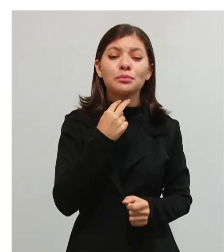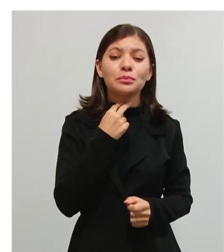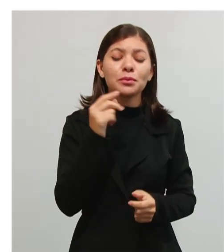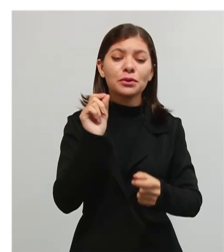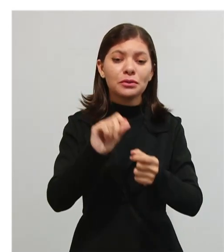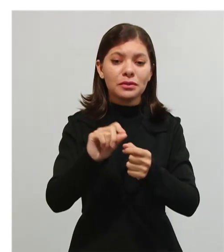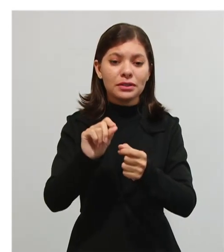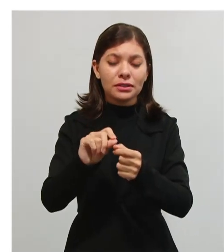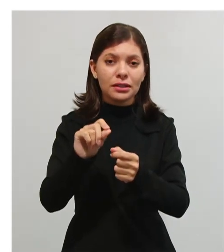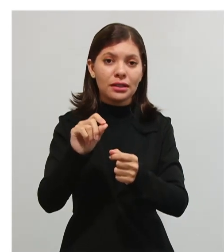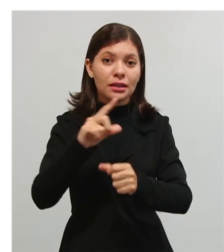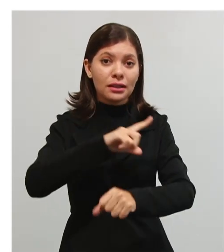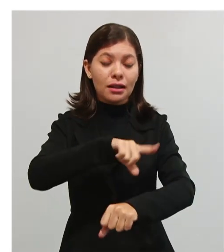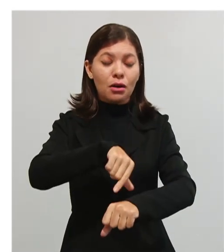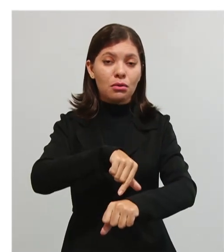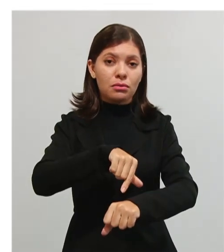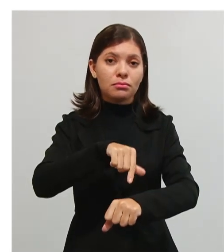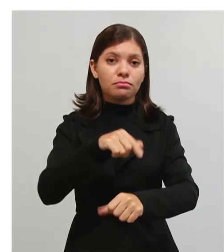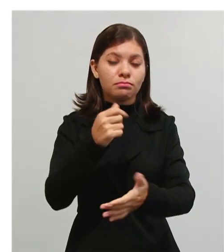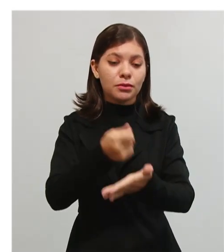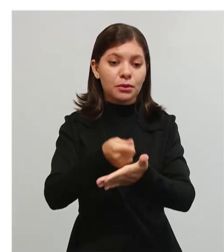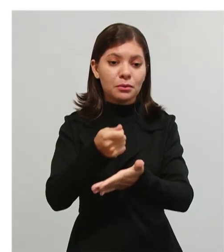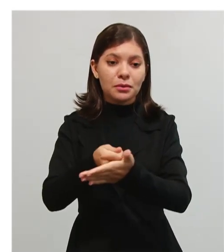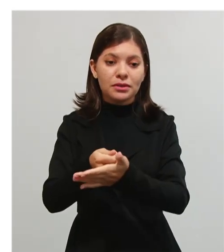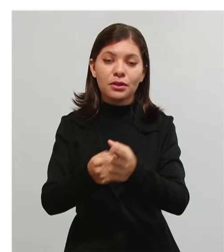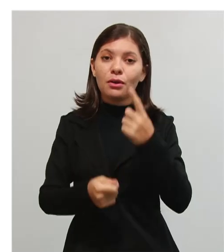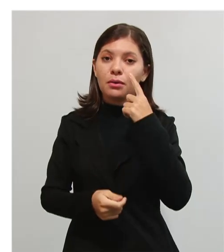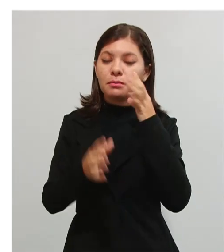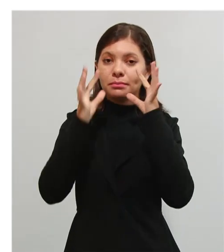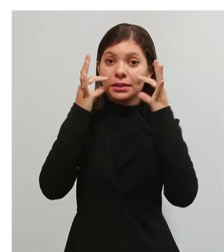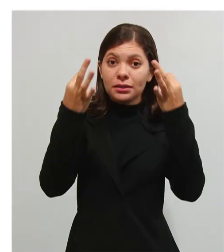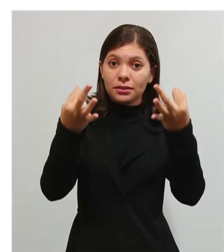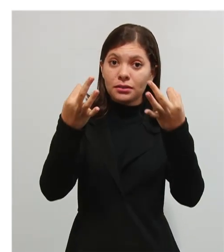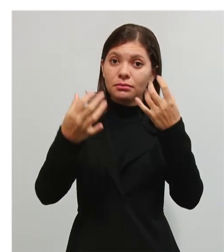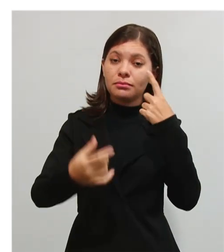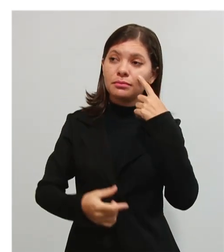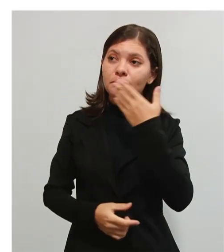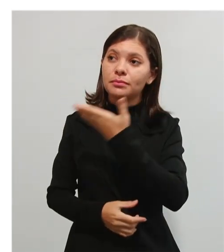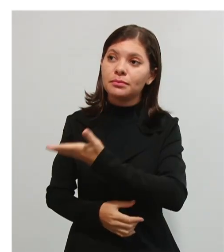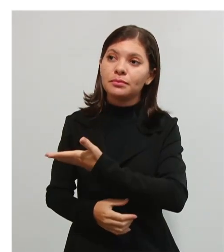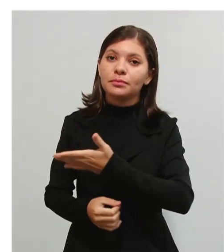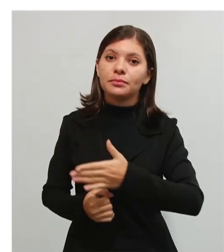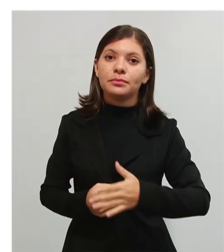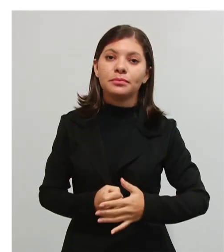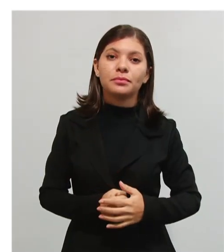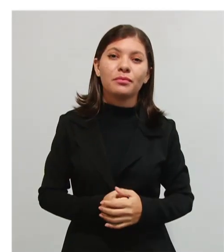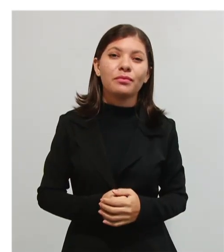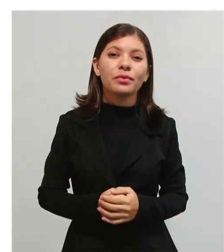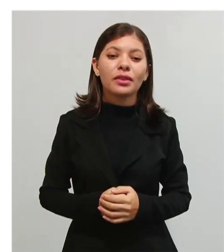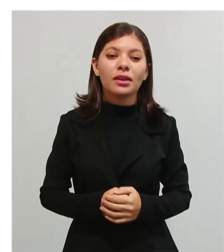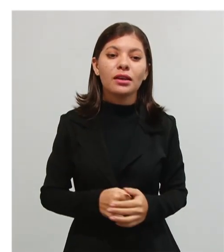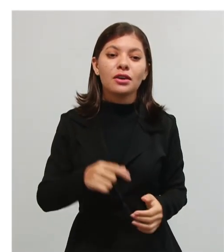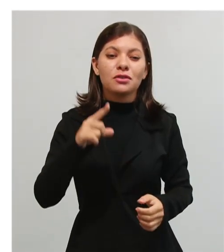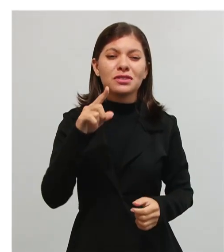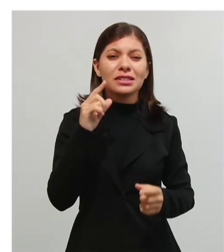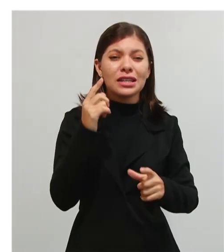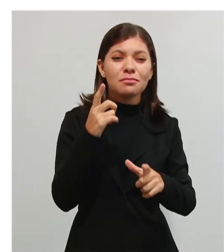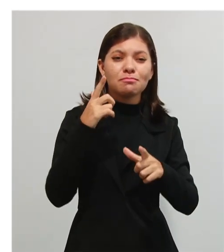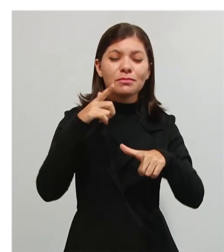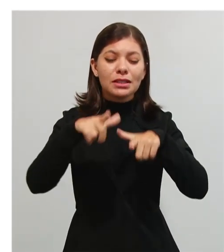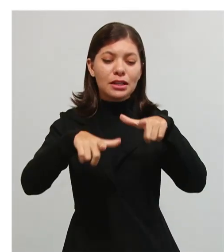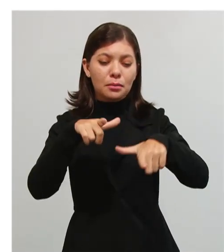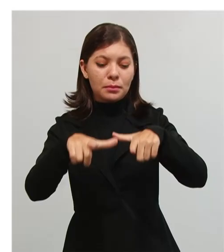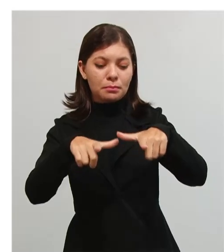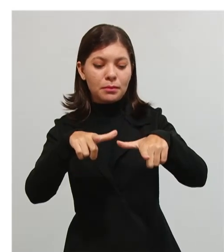cobrança? Pessoal, é o que não fazer. Tudo bem? Se você for trabalhar em